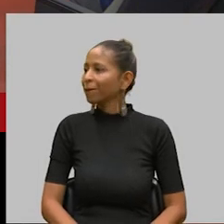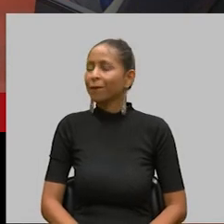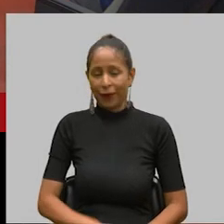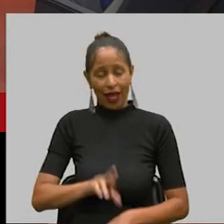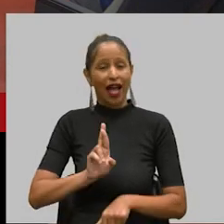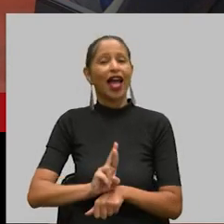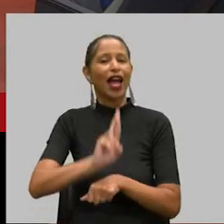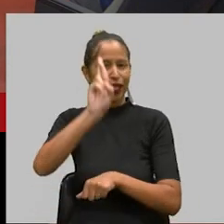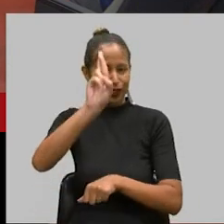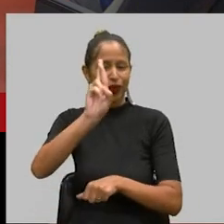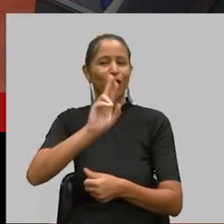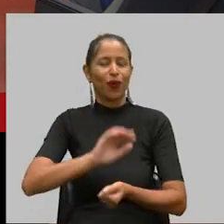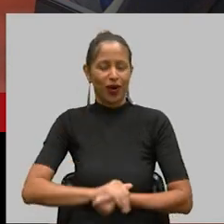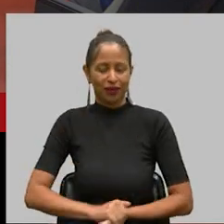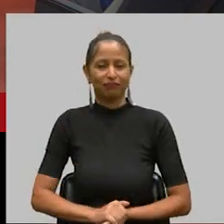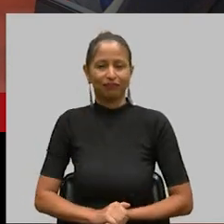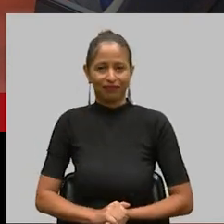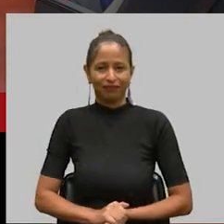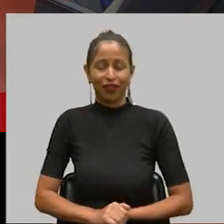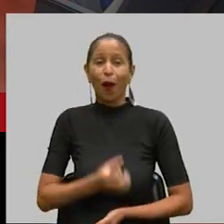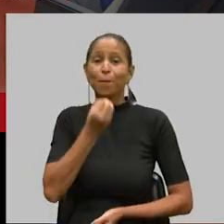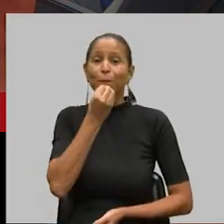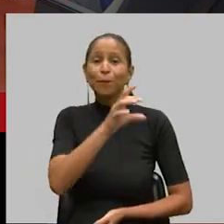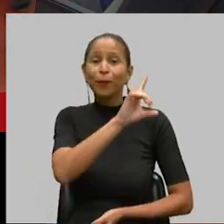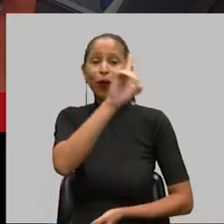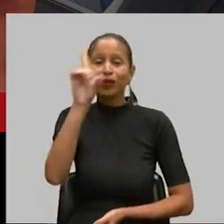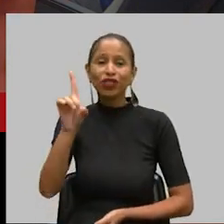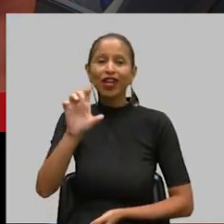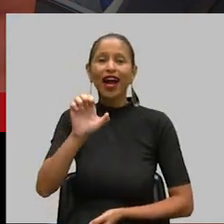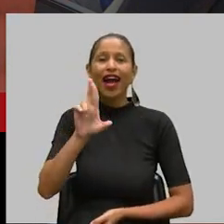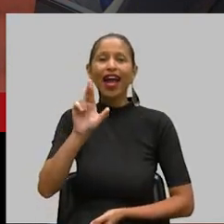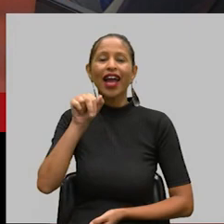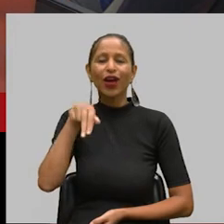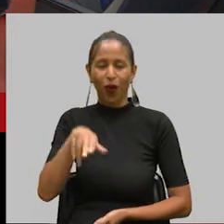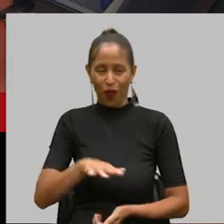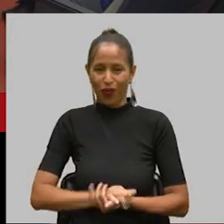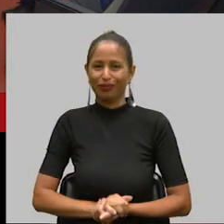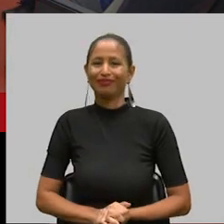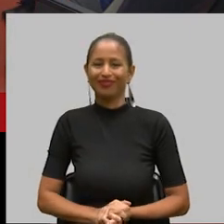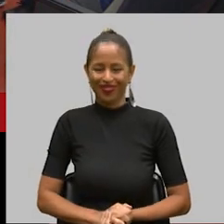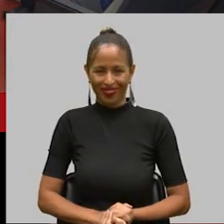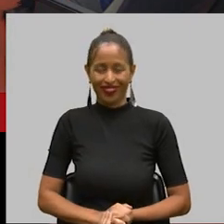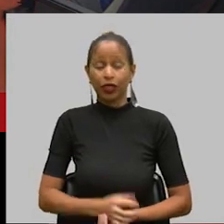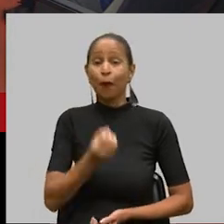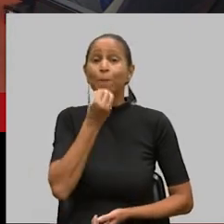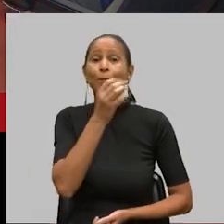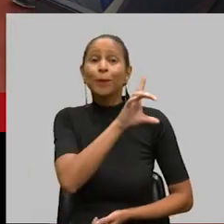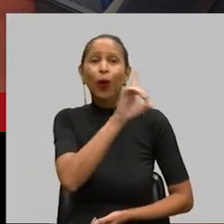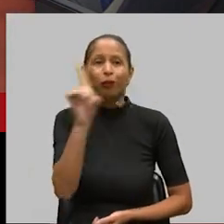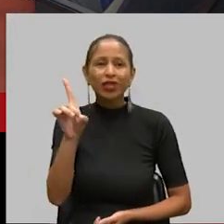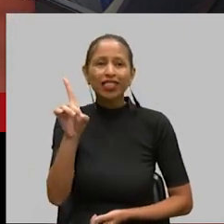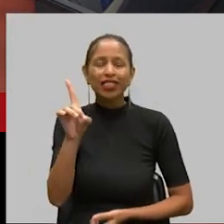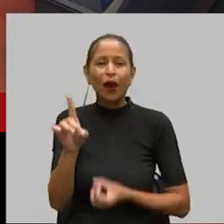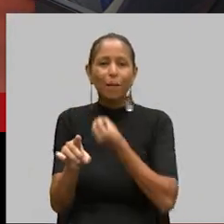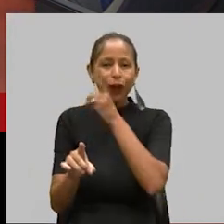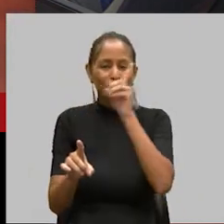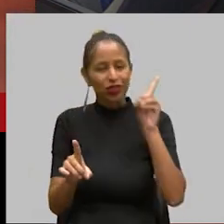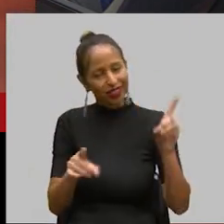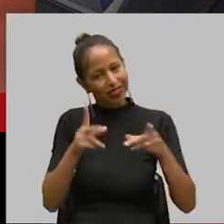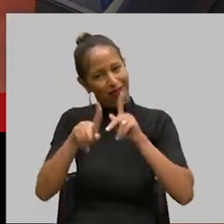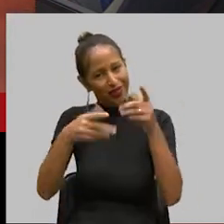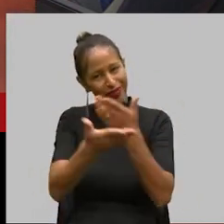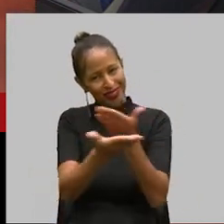e Mucuri Bom dia bom dia bom dia a todas e todos